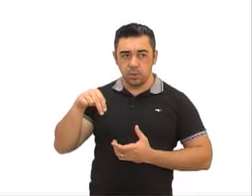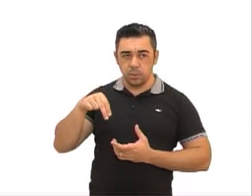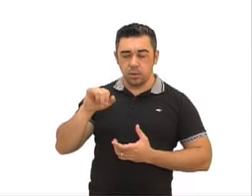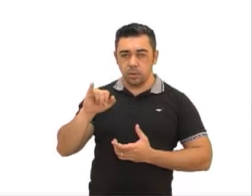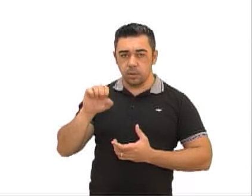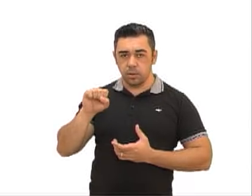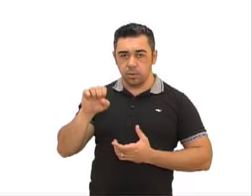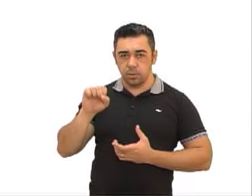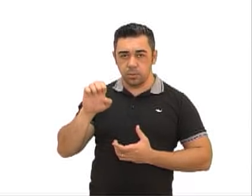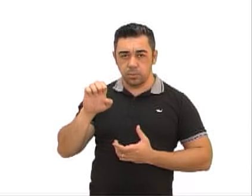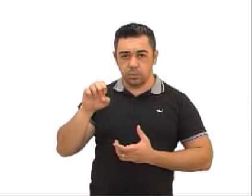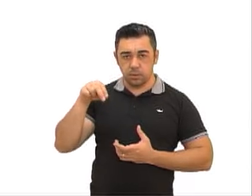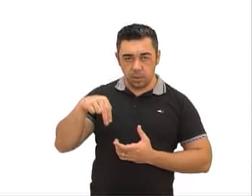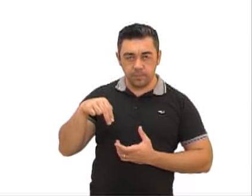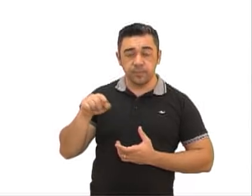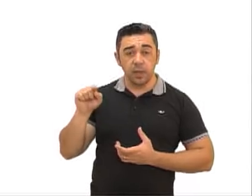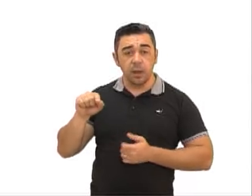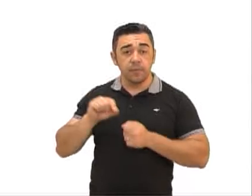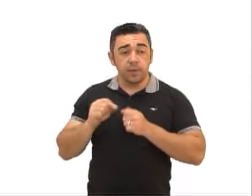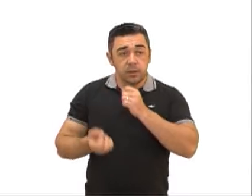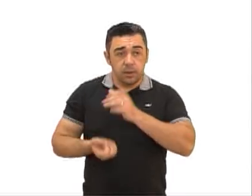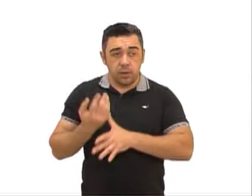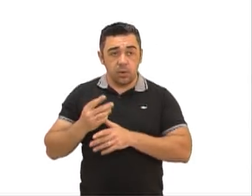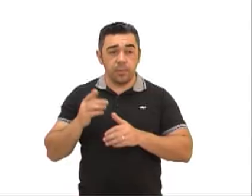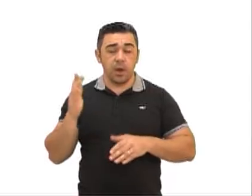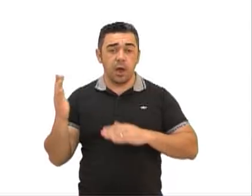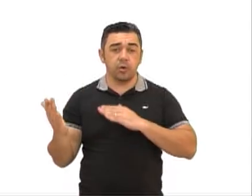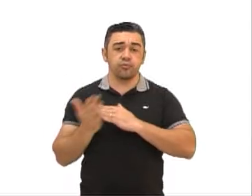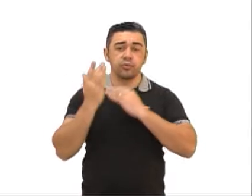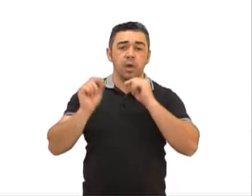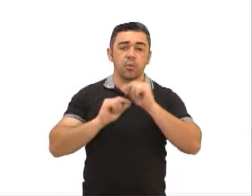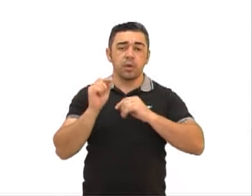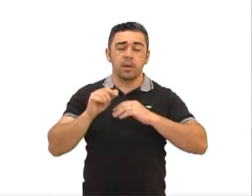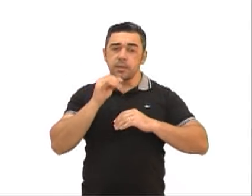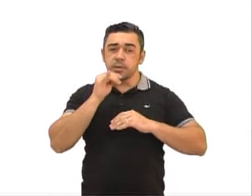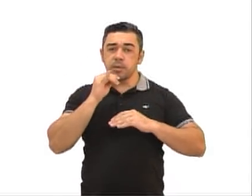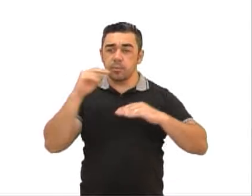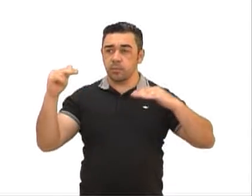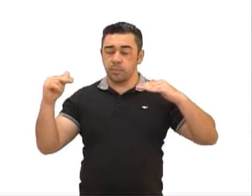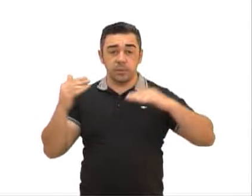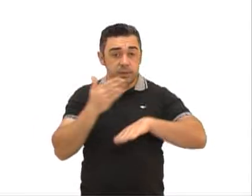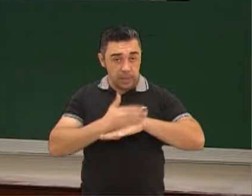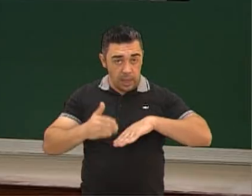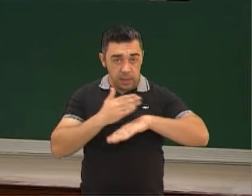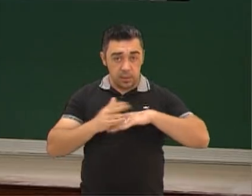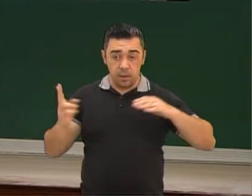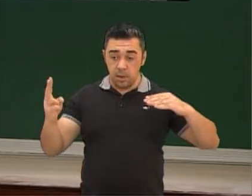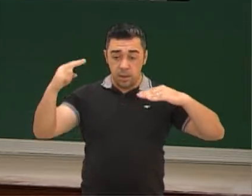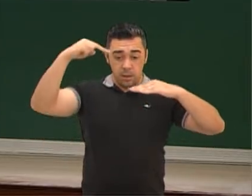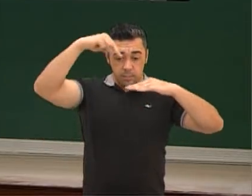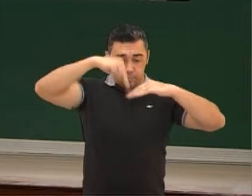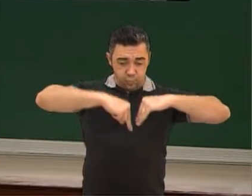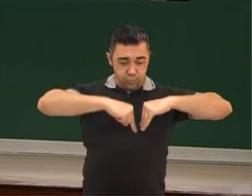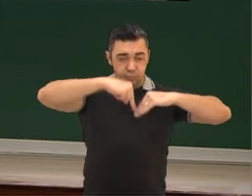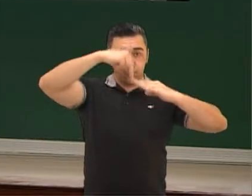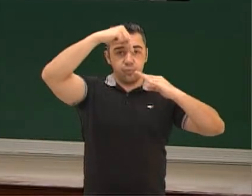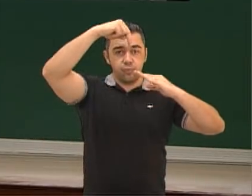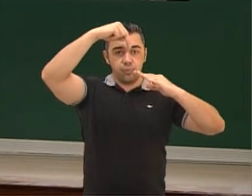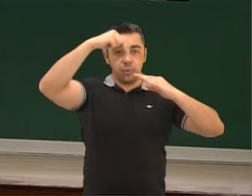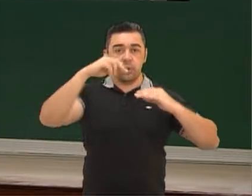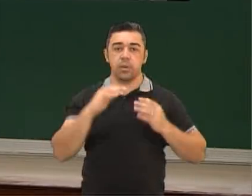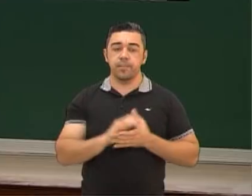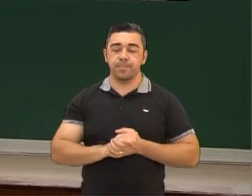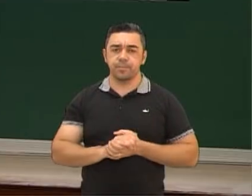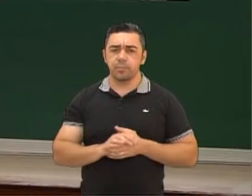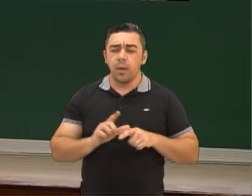para auxiliá-lo nas atividades de queda e mergulho, no seu treinamento de ginástica, tá?